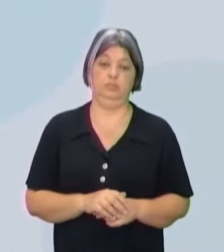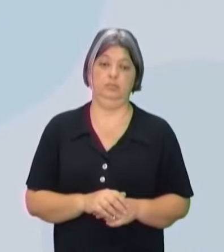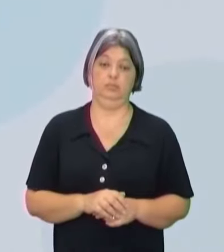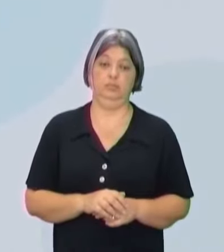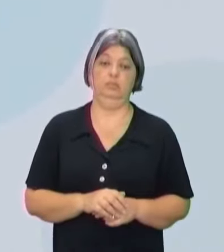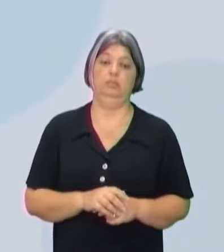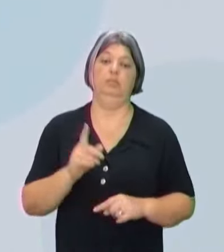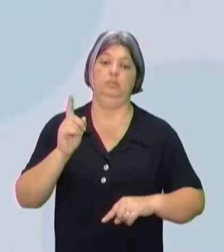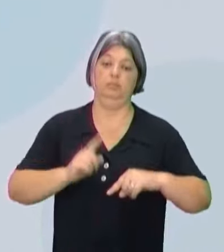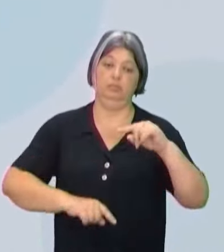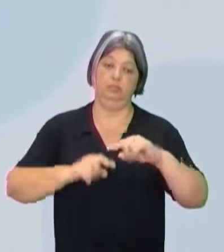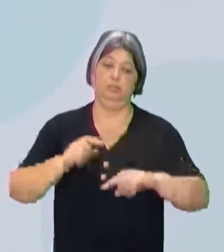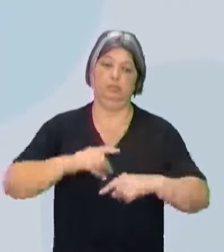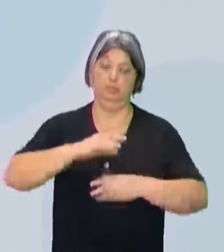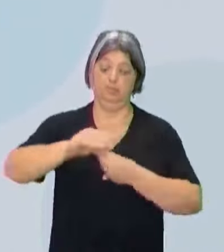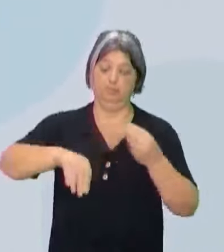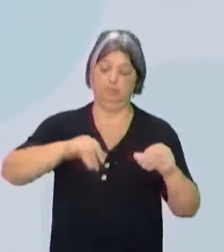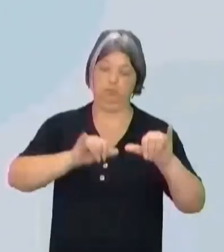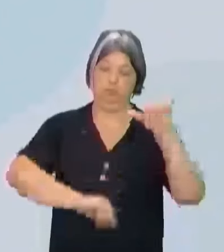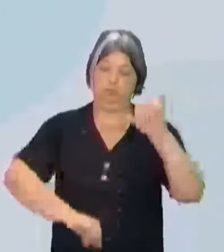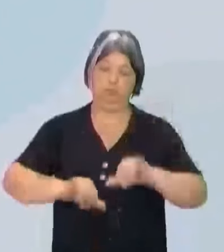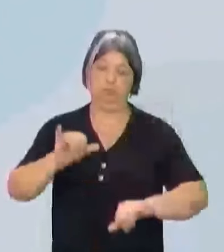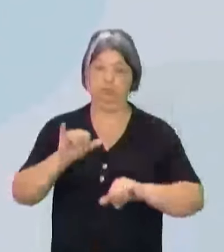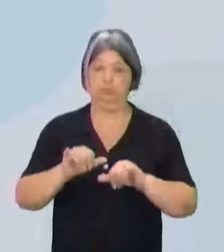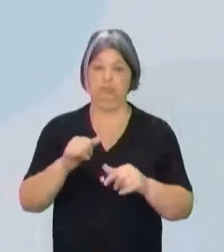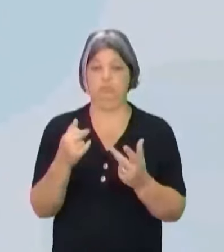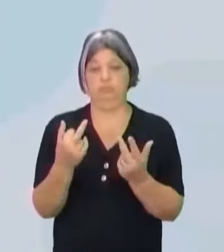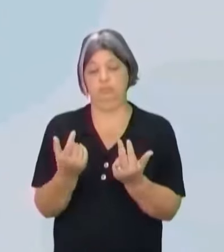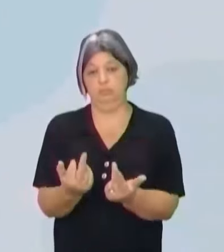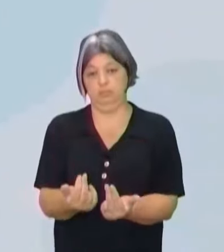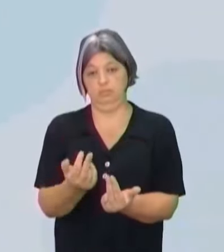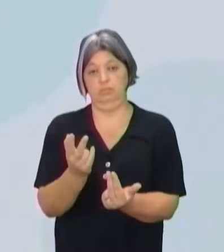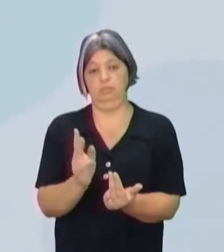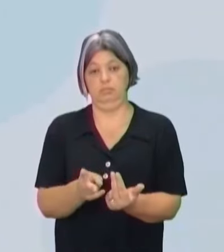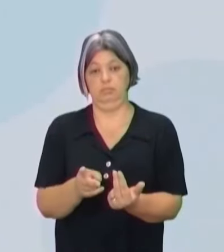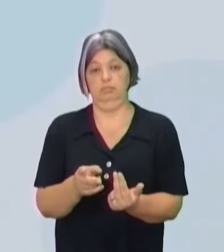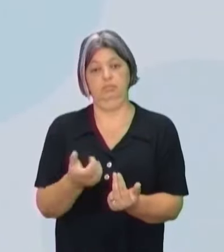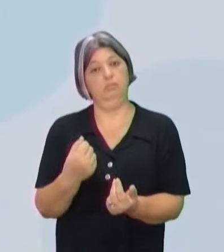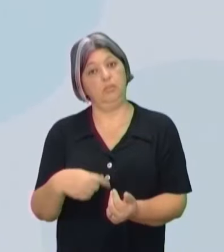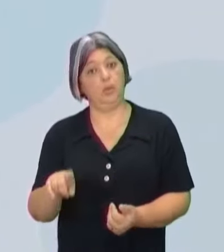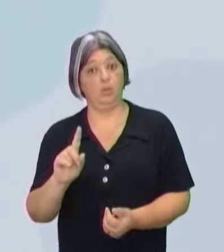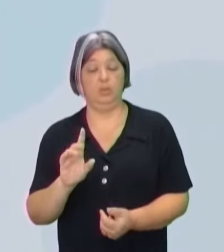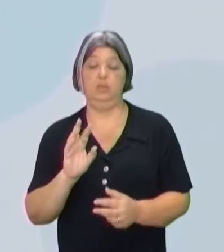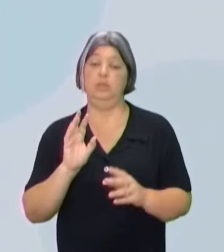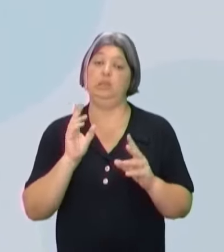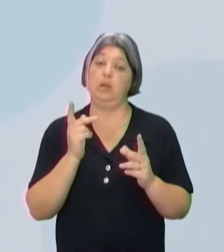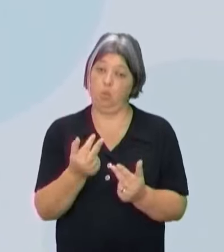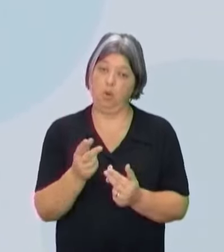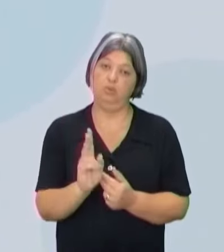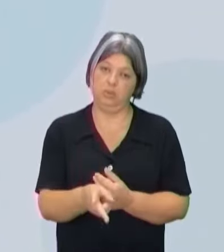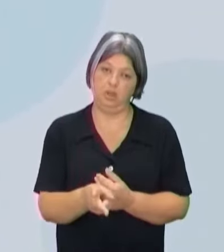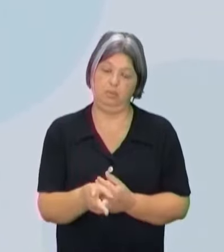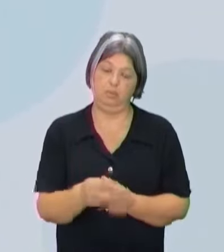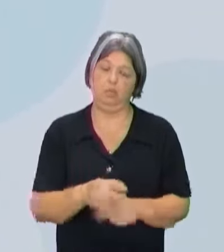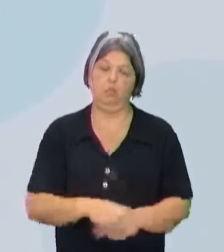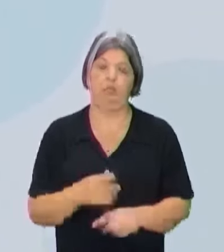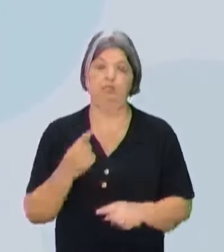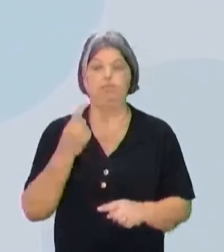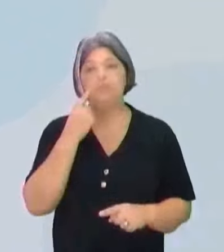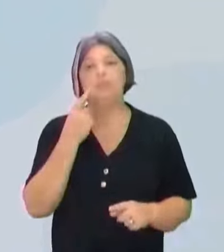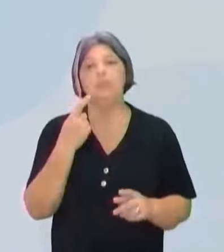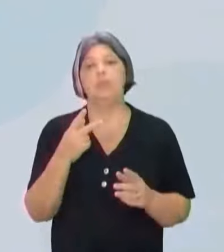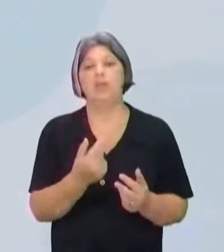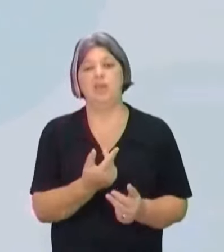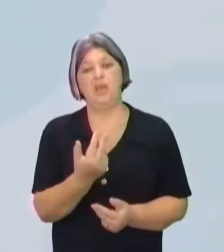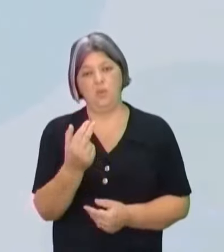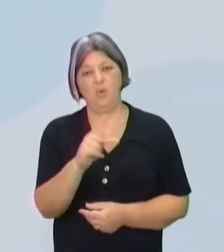Reagentes e produtos devem existir em quantidades constantes, porém não necessariamente iguais. Então, é igual a Pro